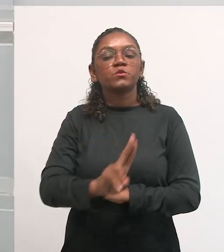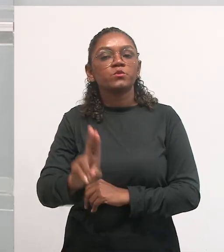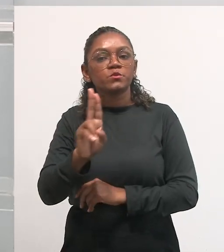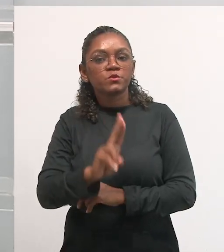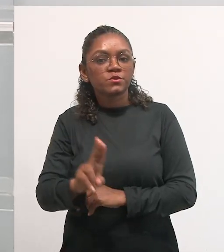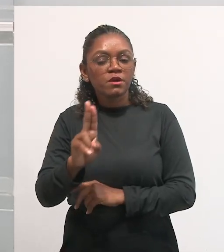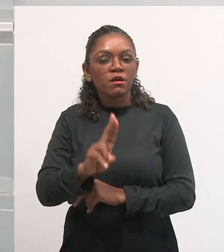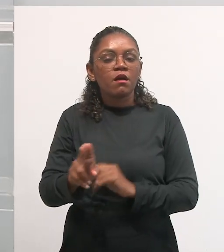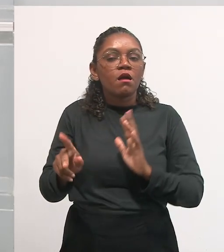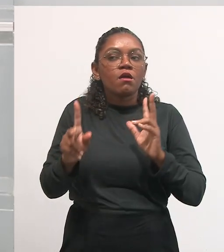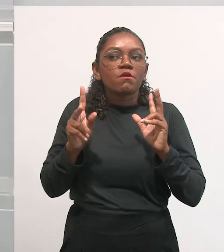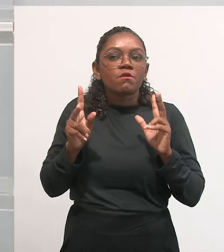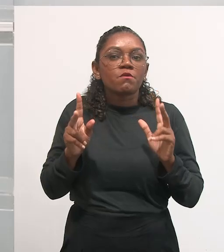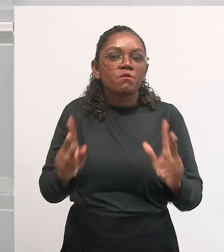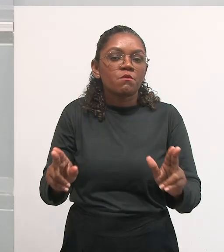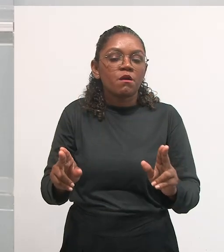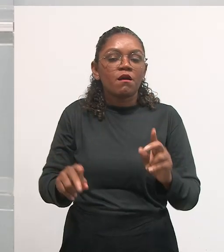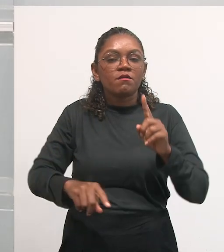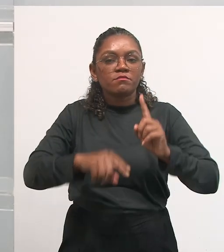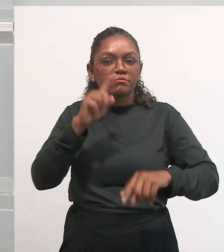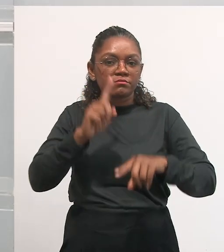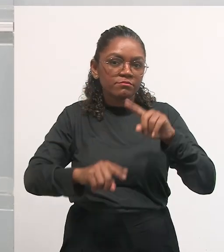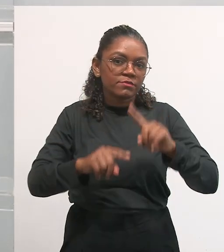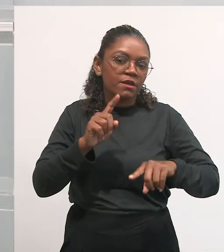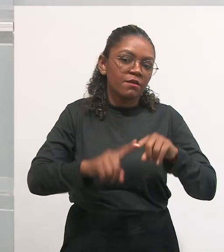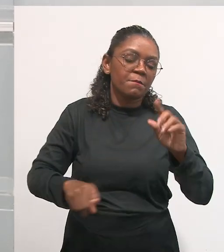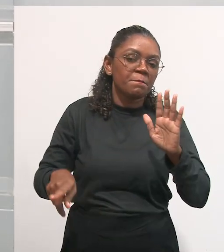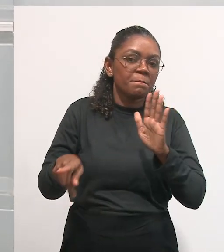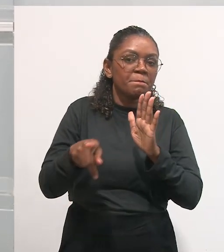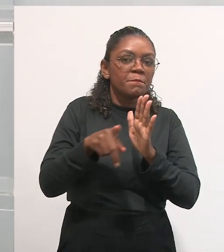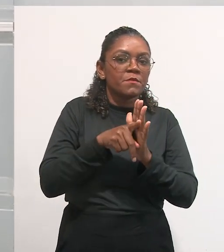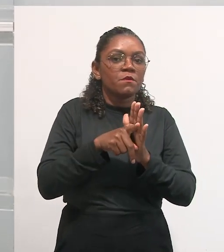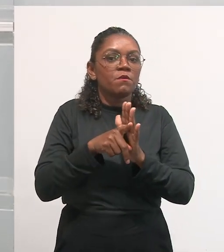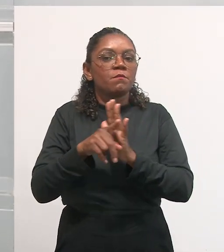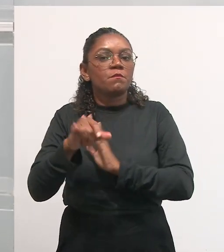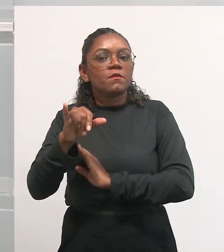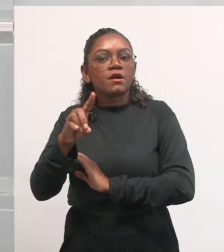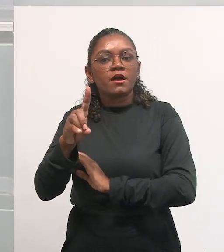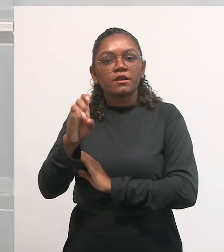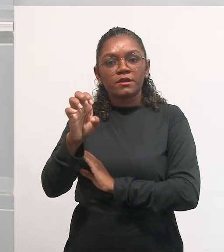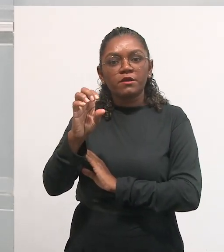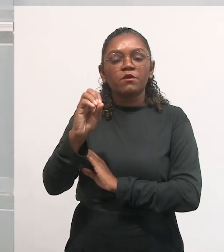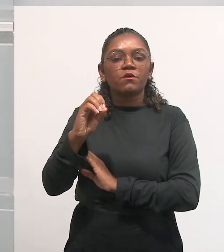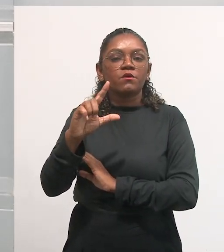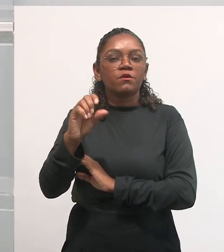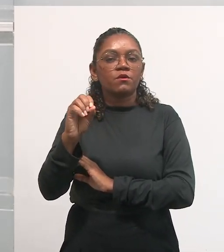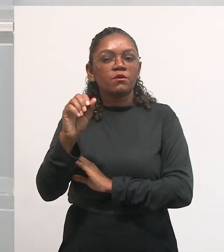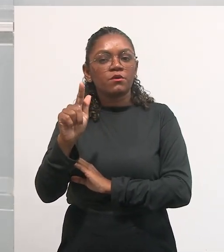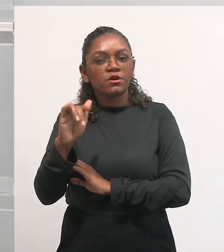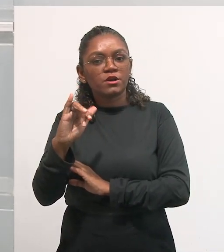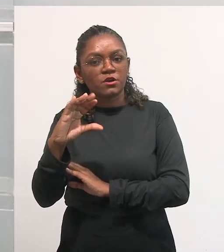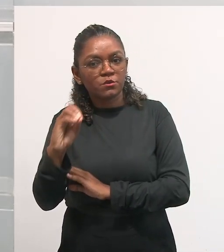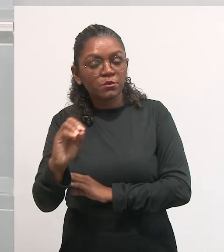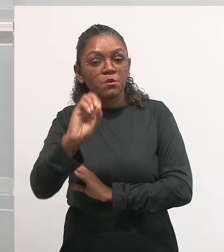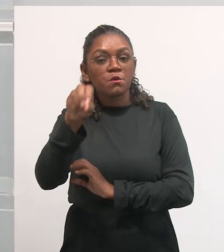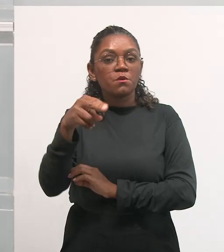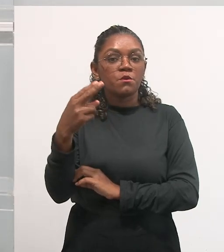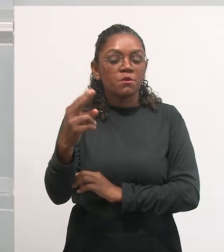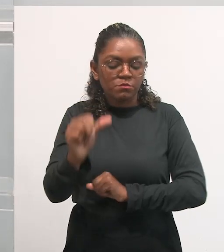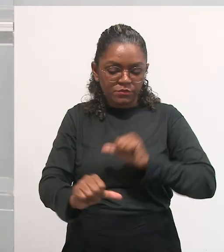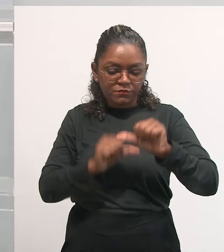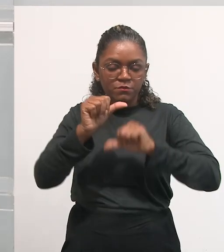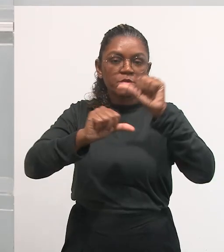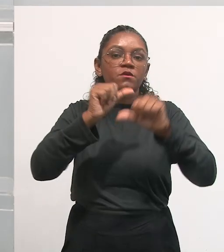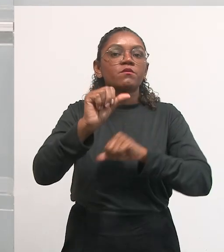um aparelho um aparelho ideológico seja ele um aparelho ideológico é para trans formação ou seja ele um aparelho